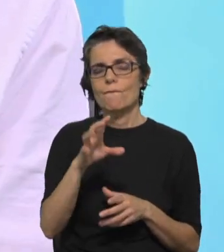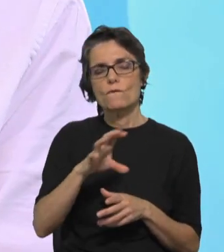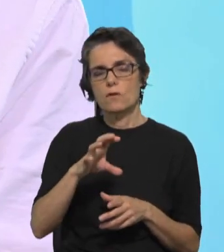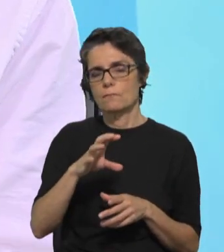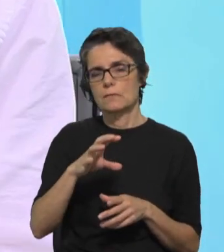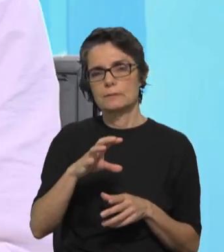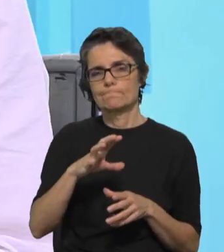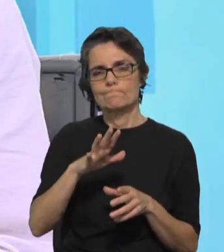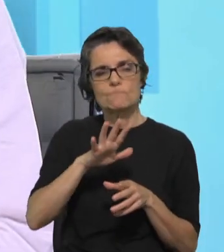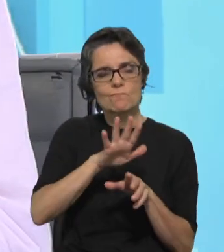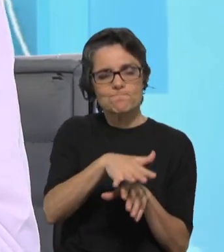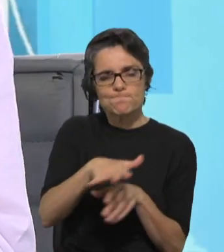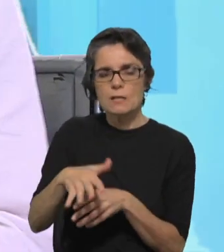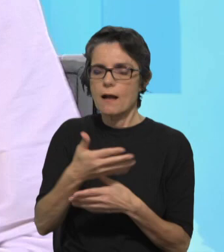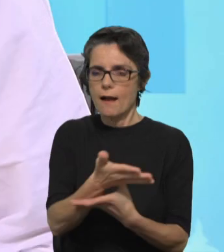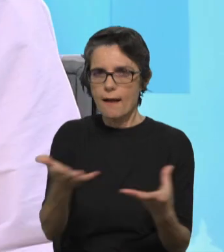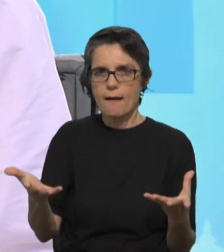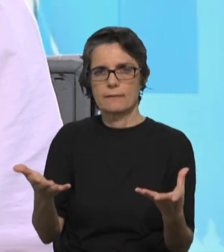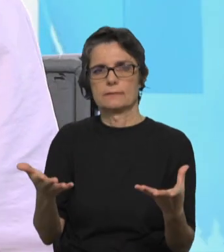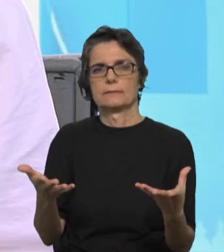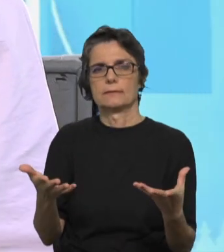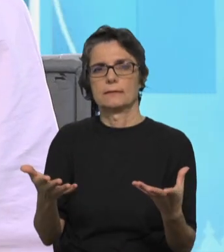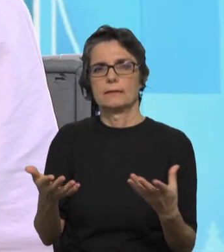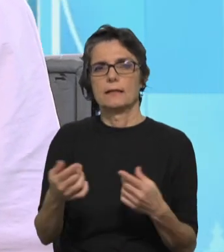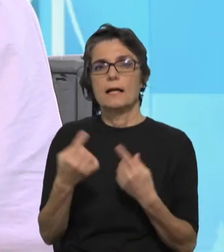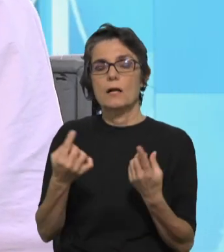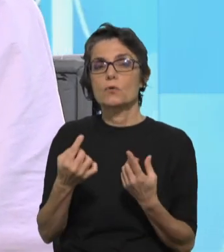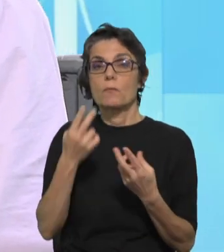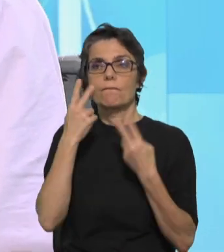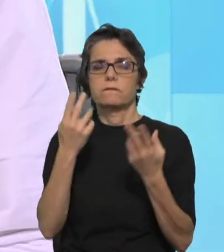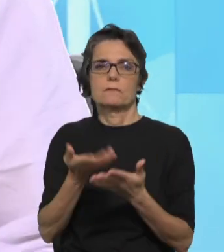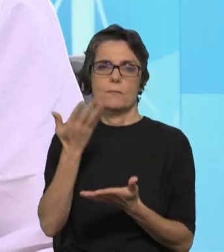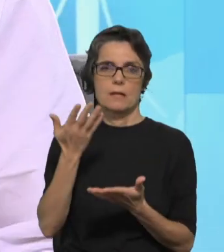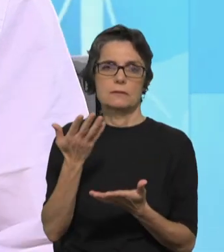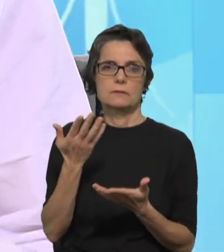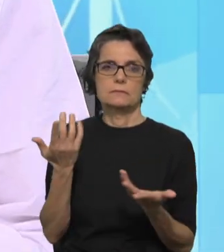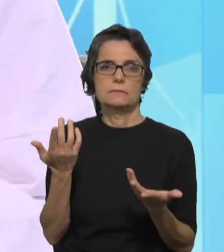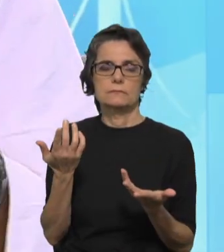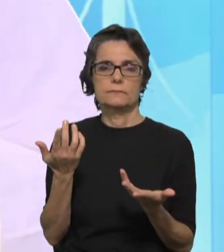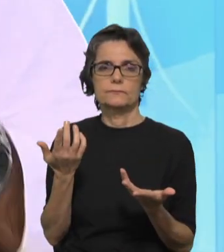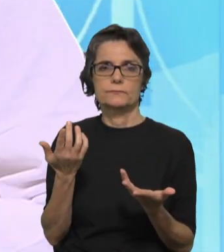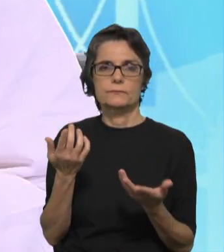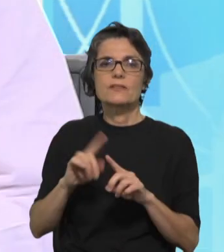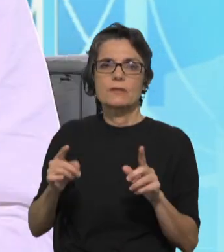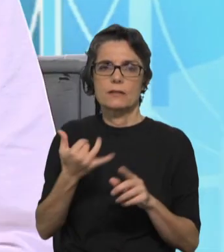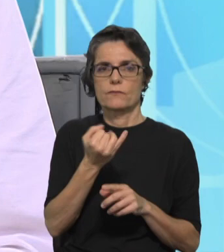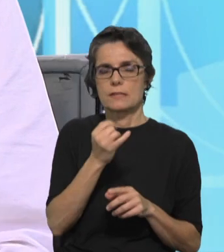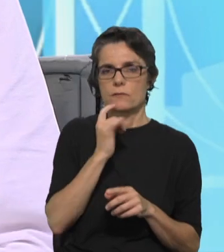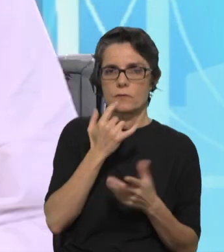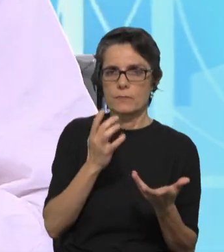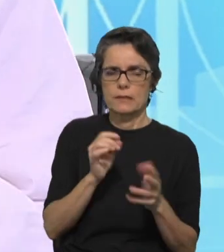Umas mais visíveis, que se calhar mais parecidas com aquelas que vivíamos antes do 25 de Abril, não é? De pessoas que, o Estado, mas não